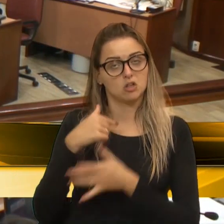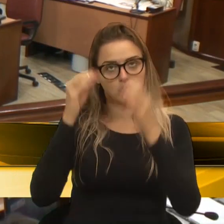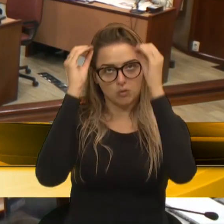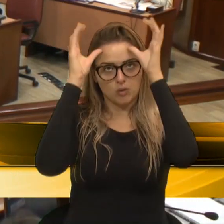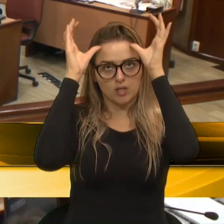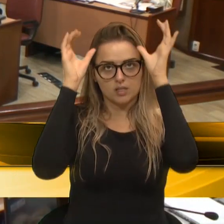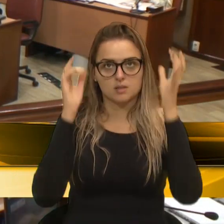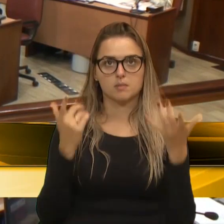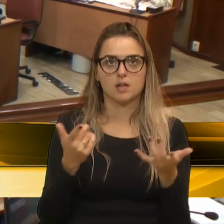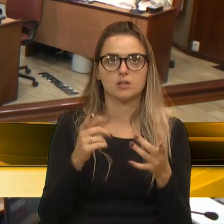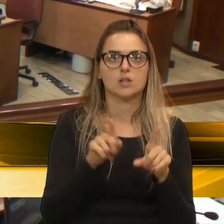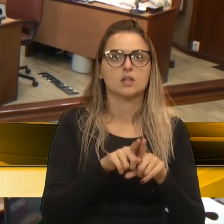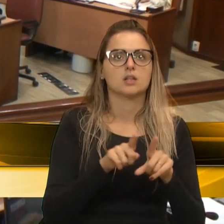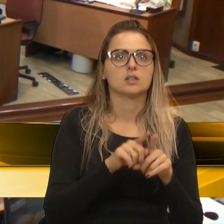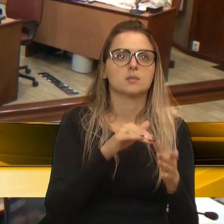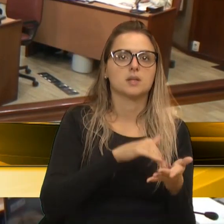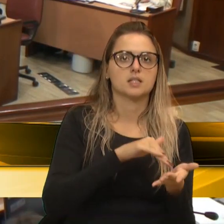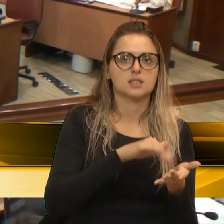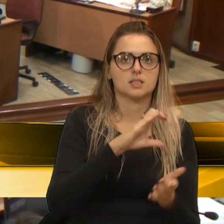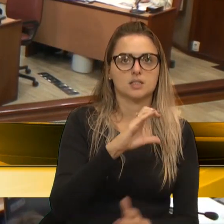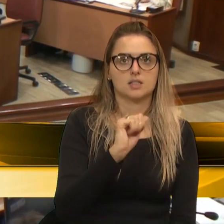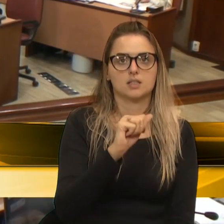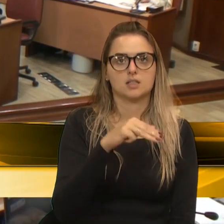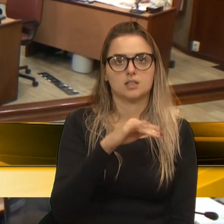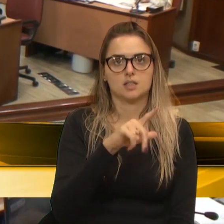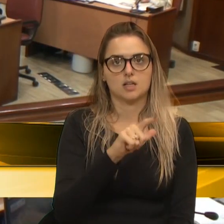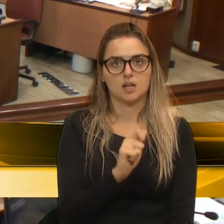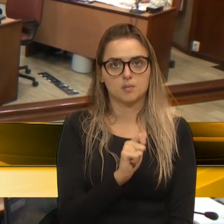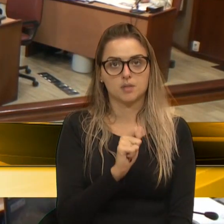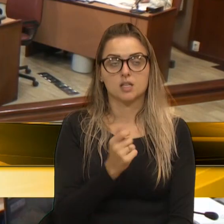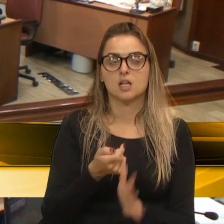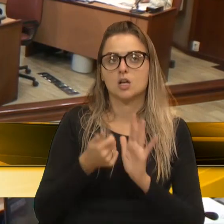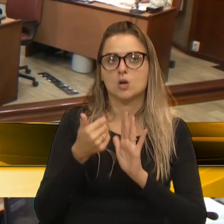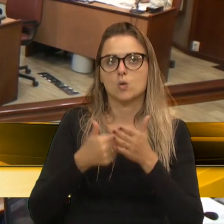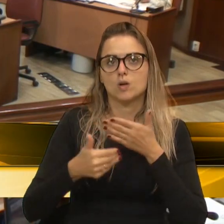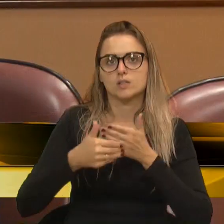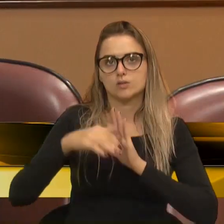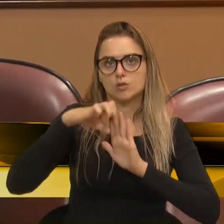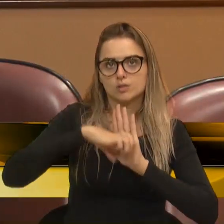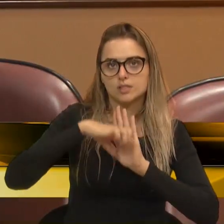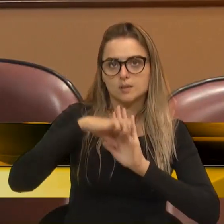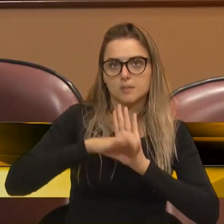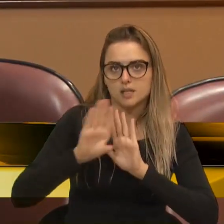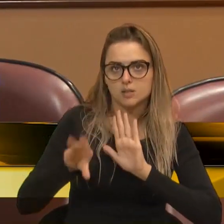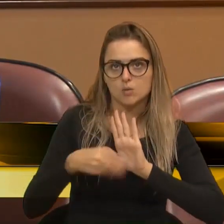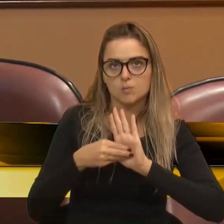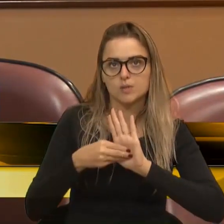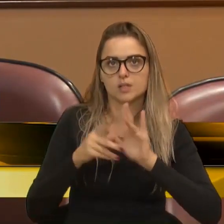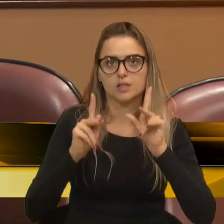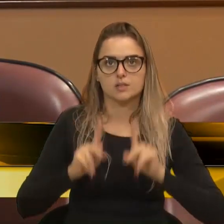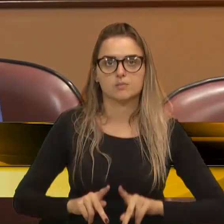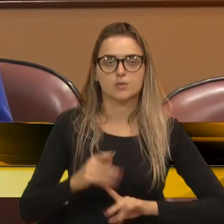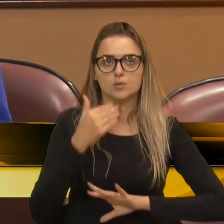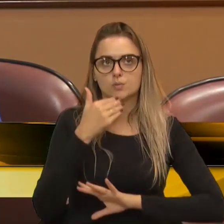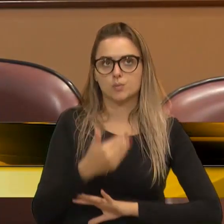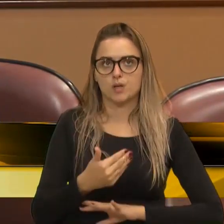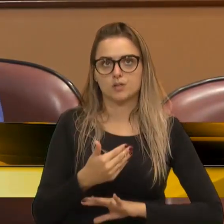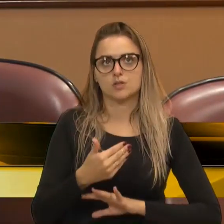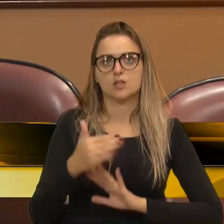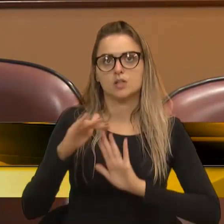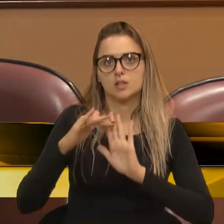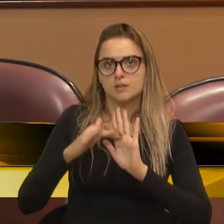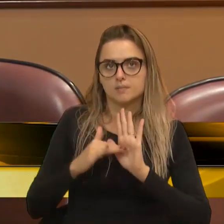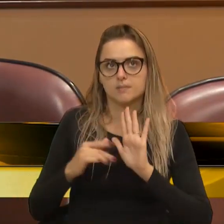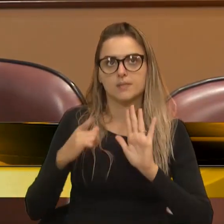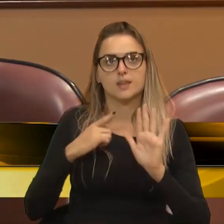secretária Camila, a maioria das emendas, enfim, do que a população pede, dentro desse plano está